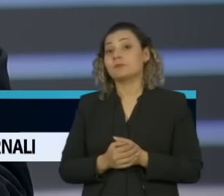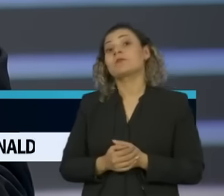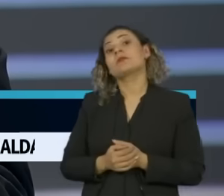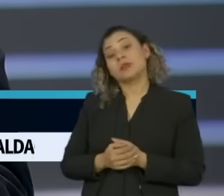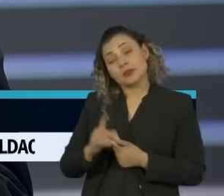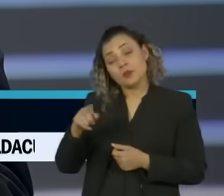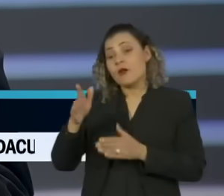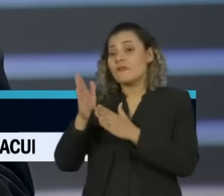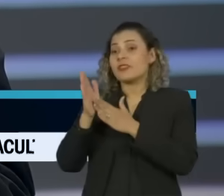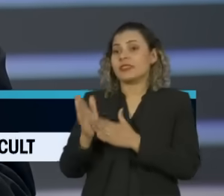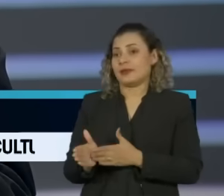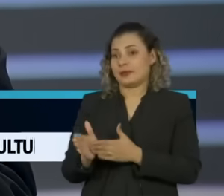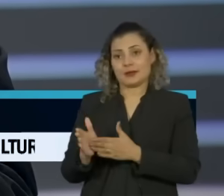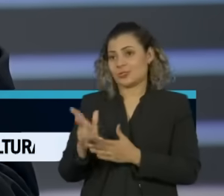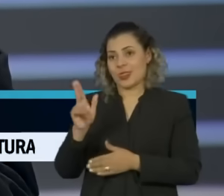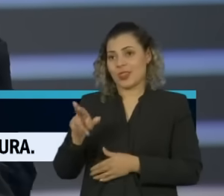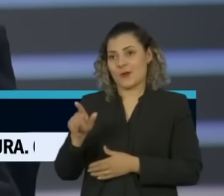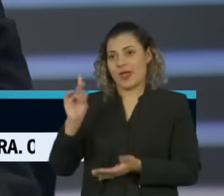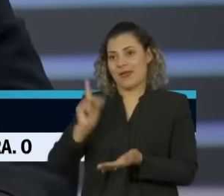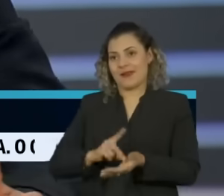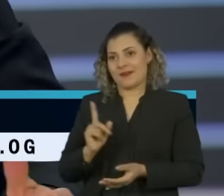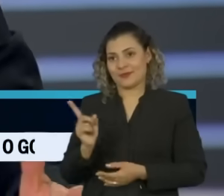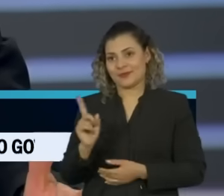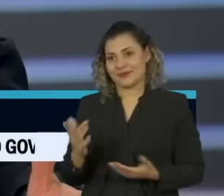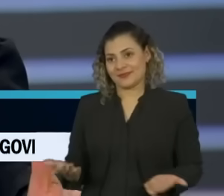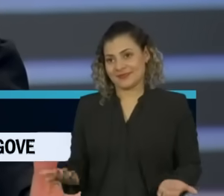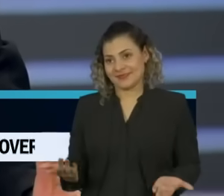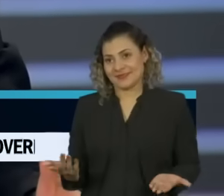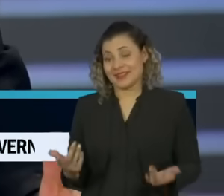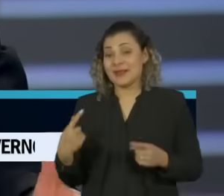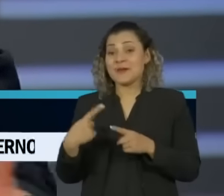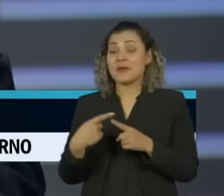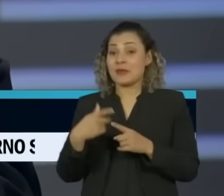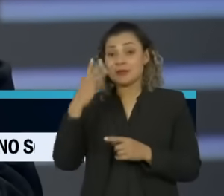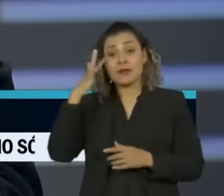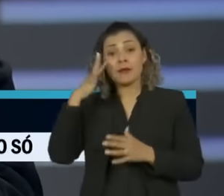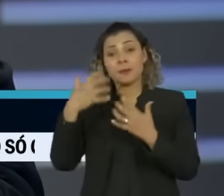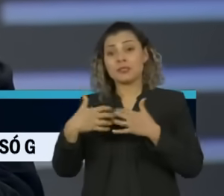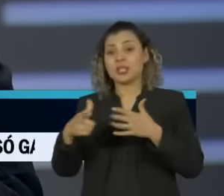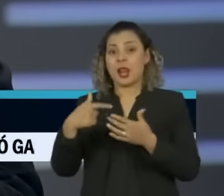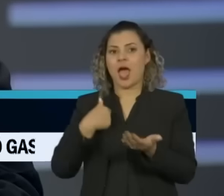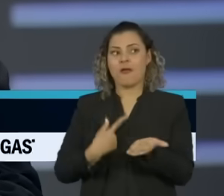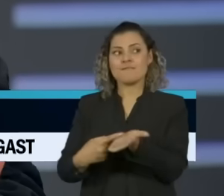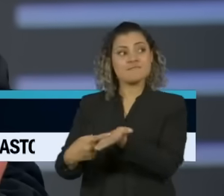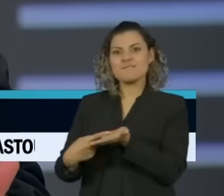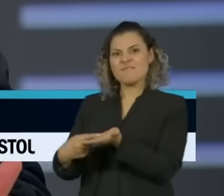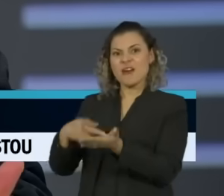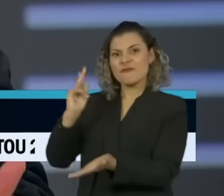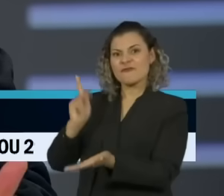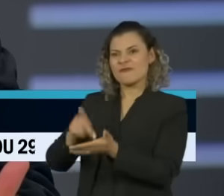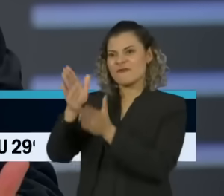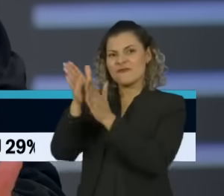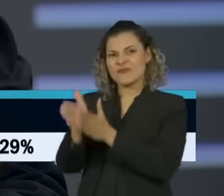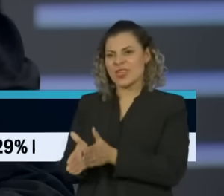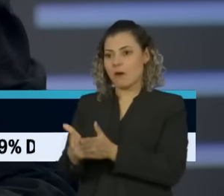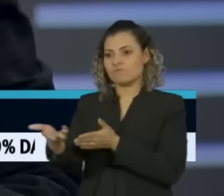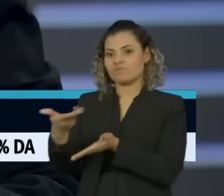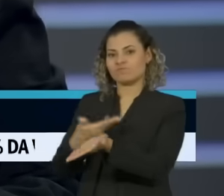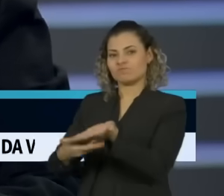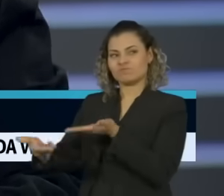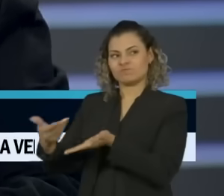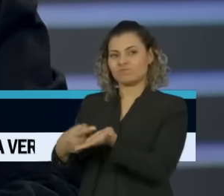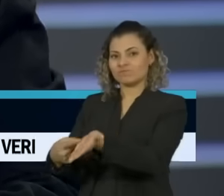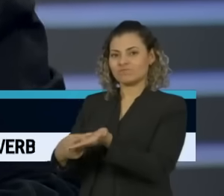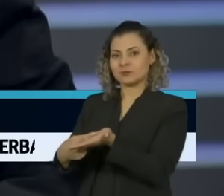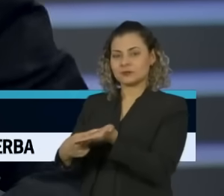sempre uma fidelidade que não é fidelidade, né? Então, quando a gente pensa que para você ter a fidelidade a alguém, você tem que comprar a fidelidade,